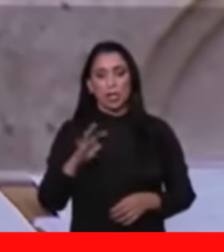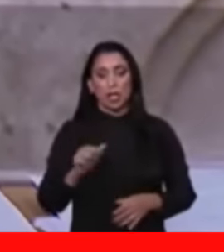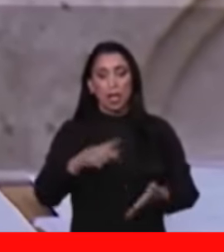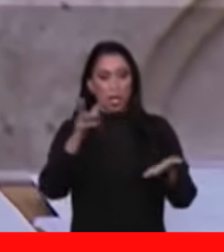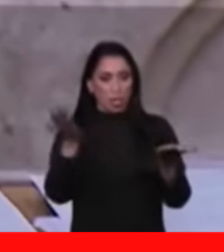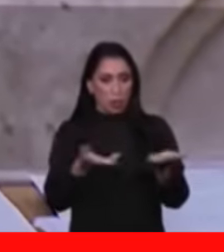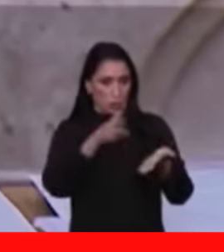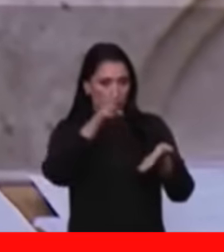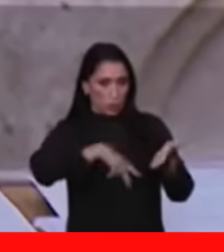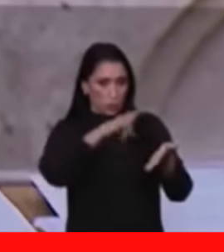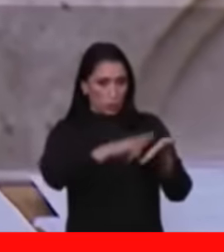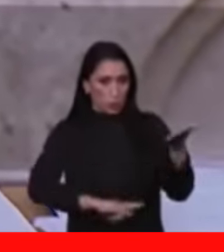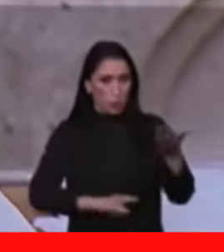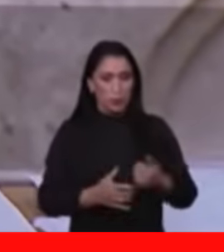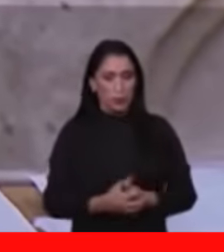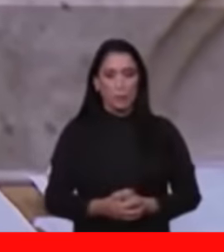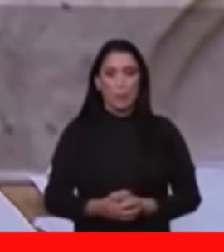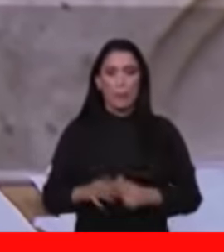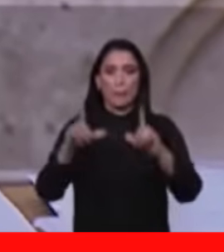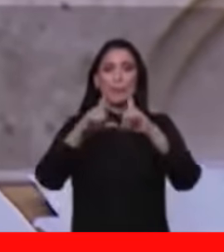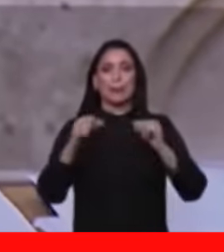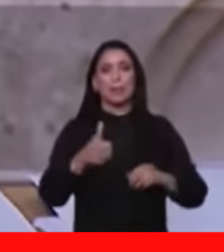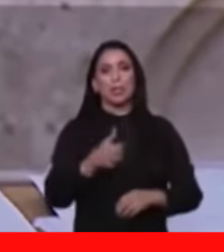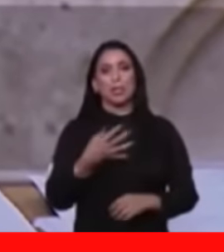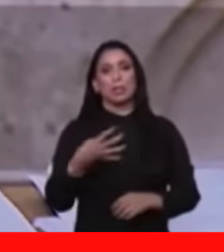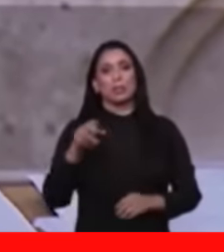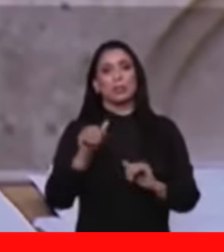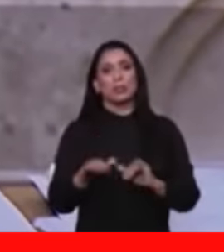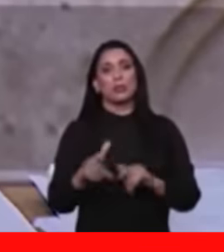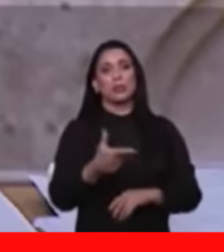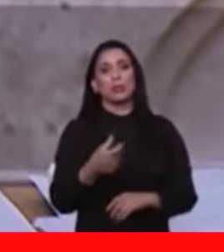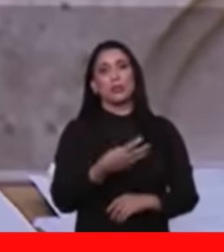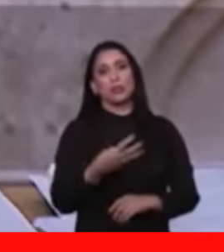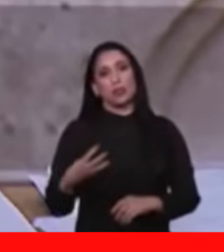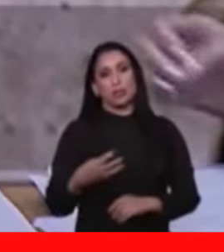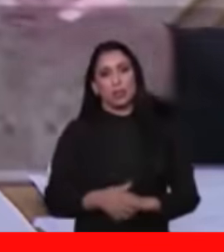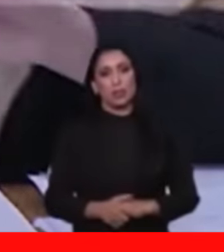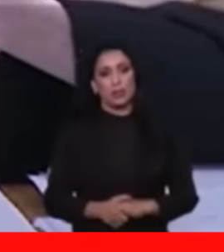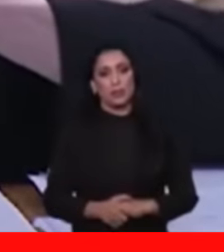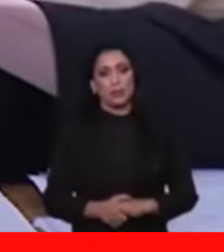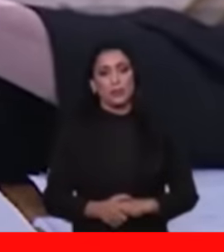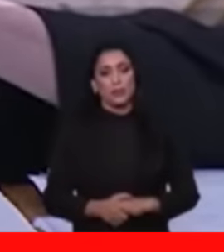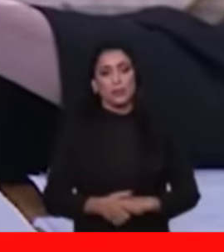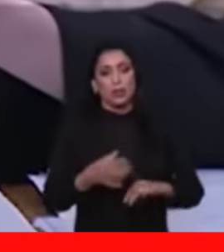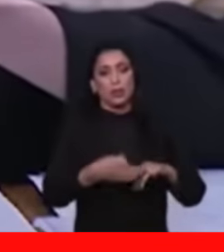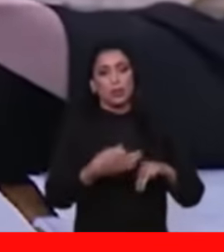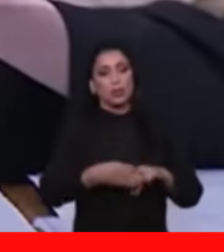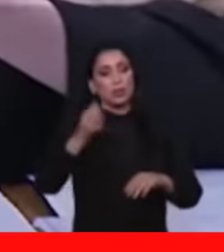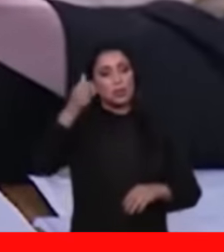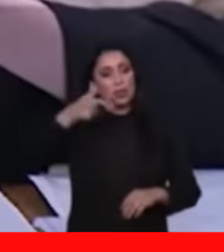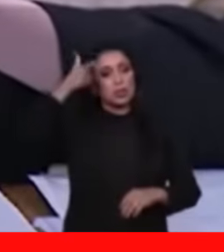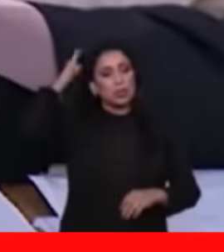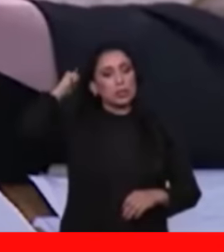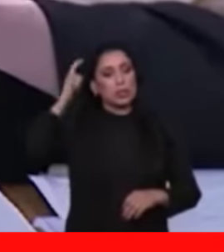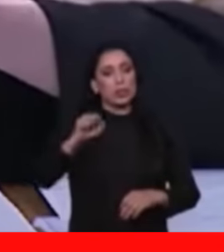à leitura. Brasília, 14 de setembro de 2023. Ao excelentíssimo senhor ministro Alexandre